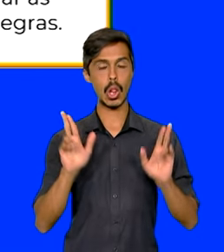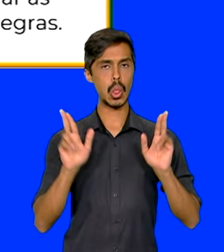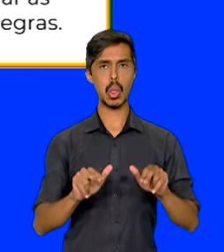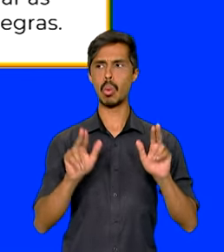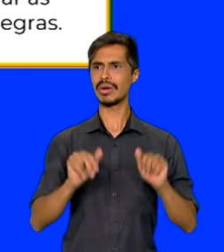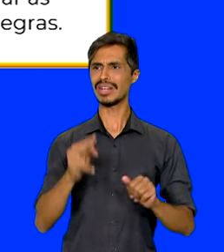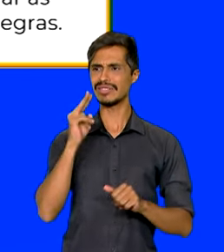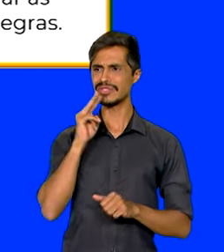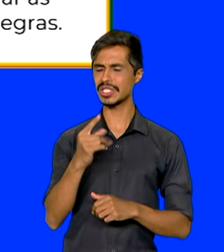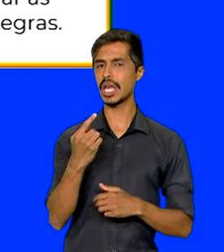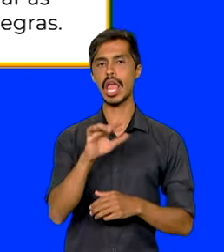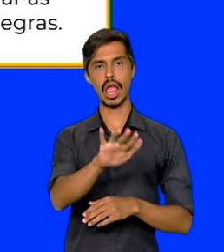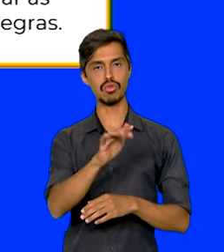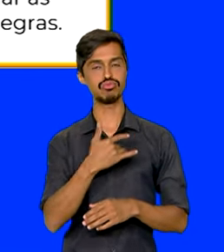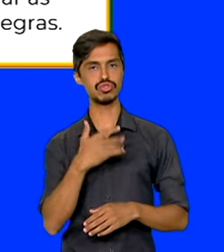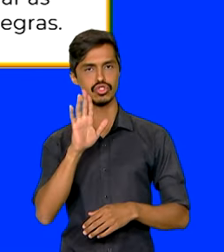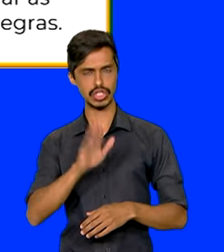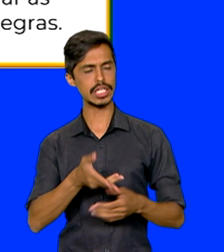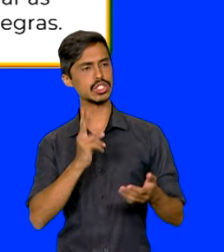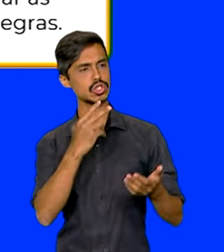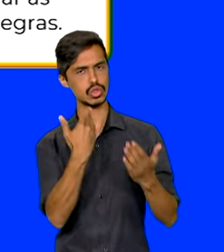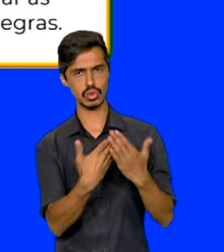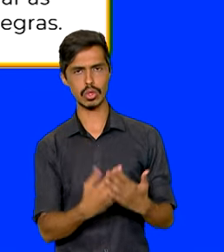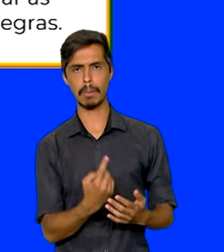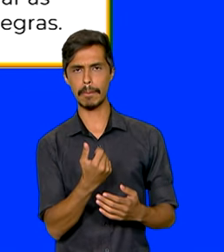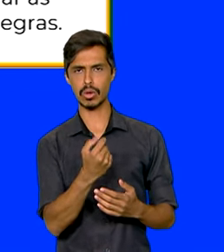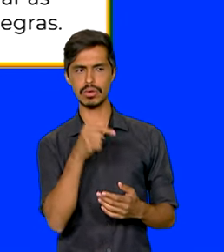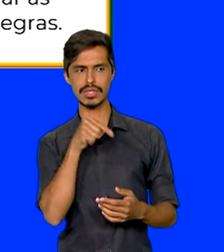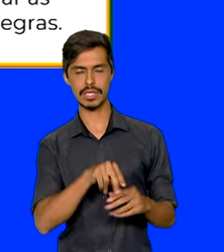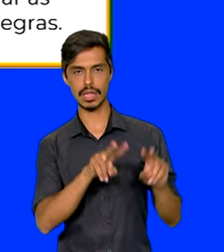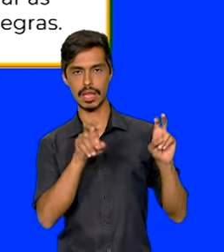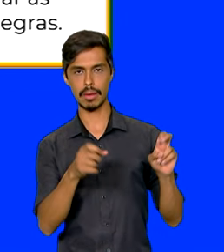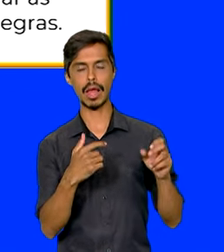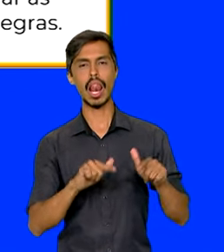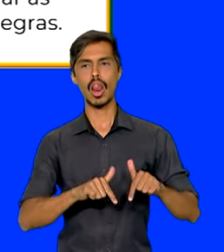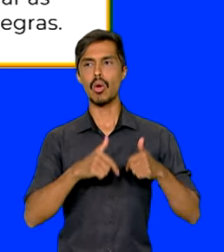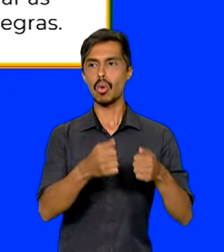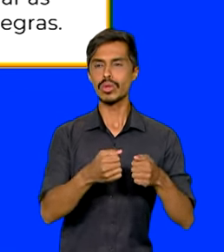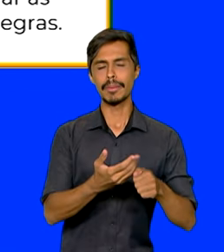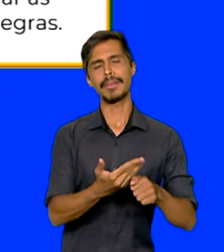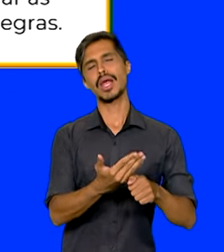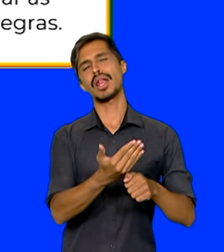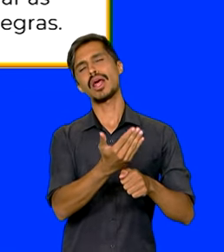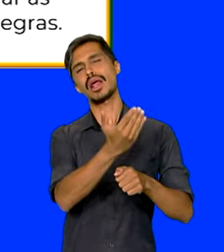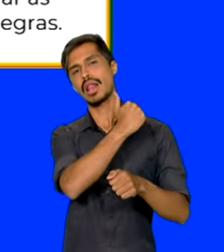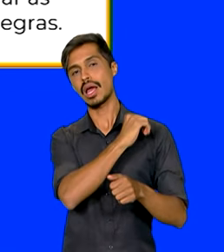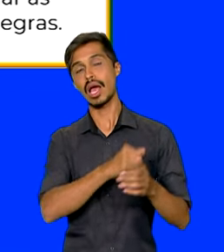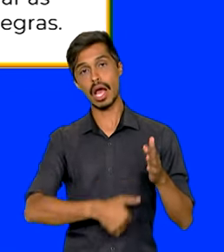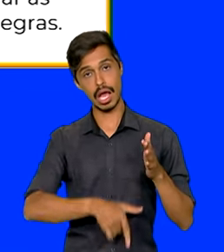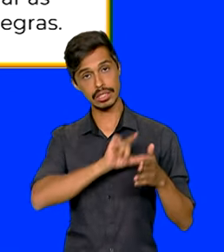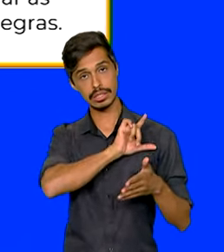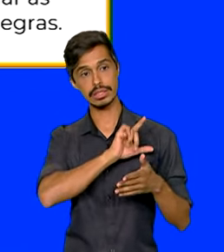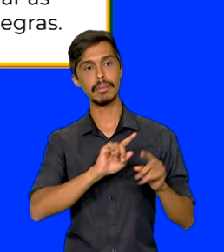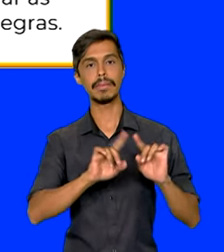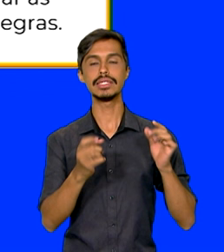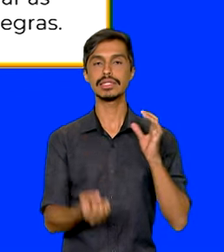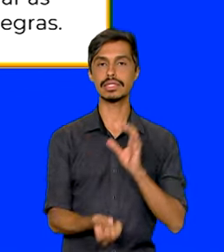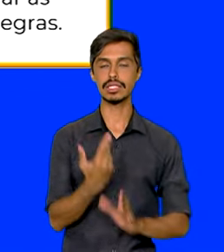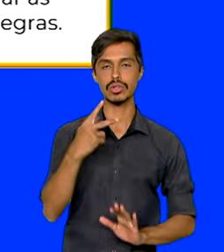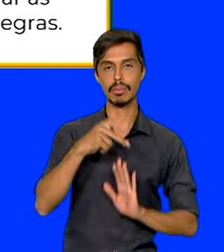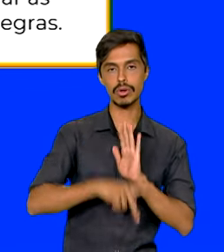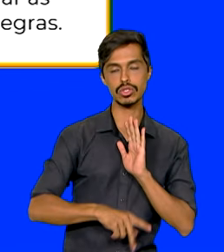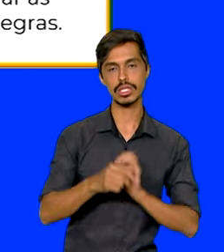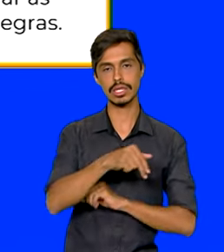eu estudei um pouco esse tema, né, que a luta vem de muito antes, mas com a criação do